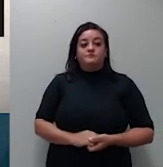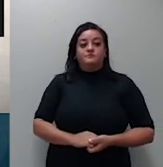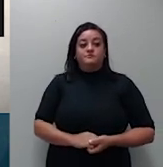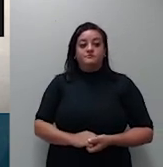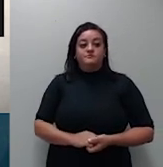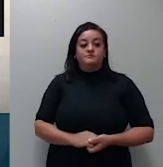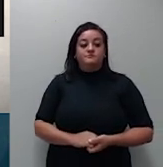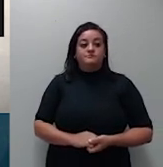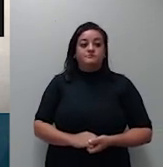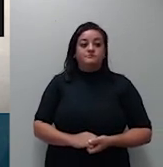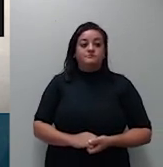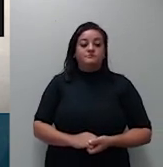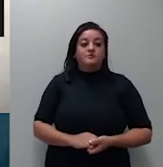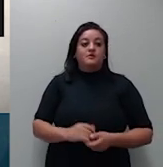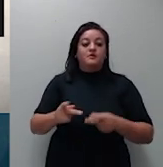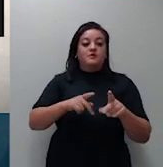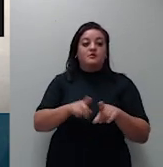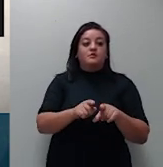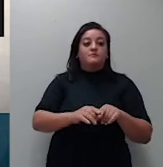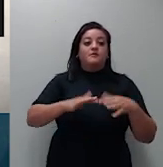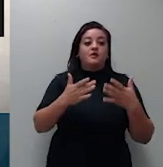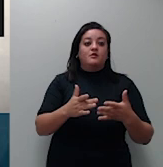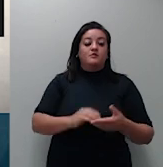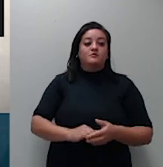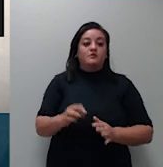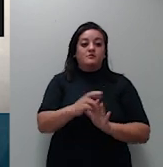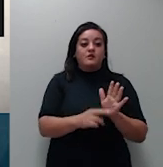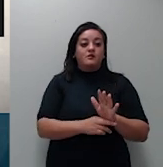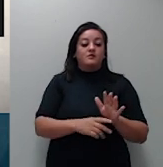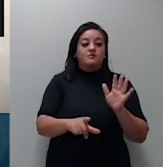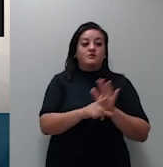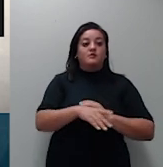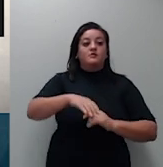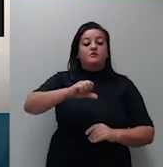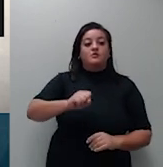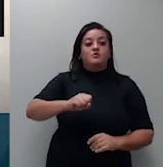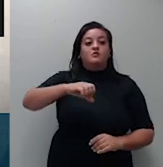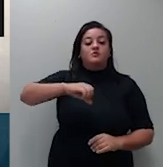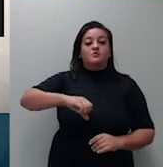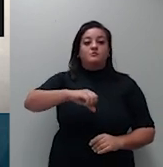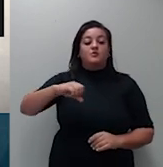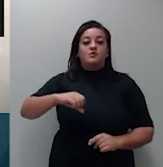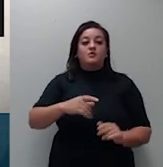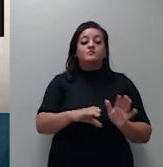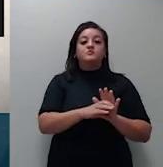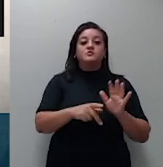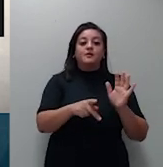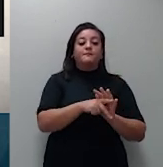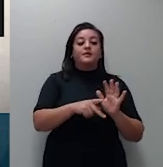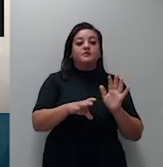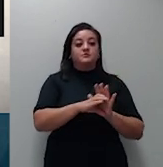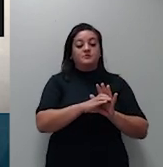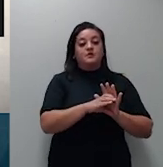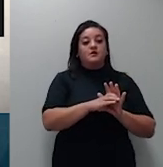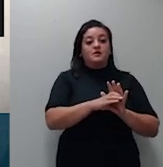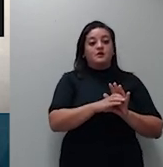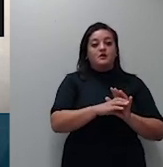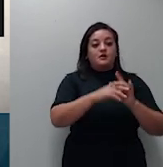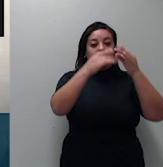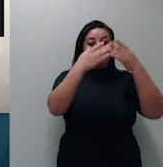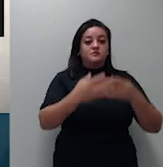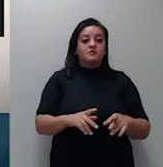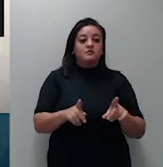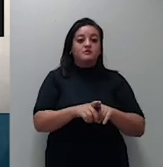conjugando portanto sangramentos da Lei 8009 do Código Civil tem-se a seguinte conformação para